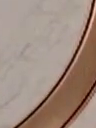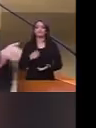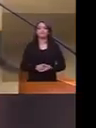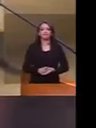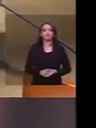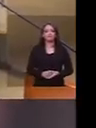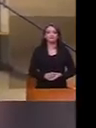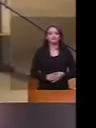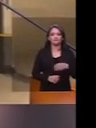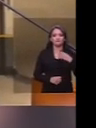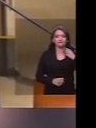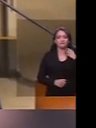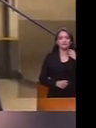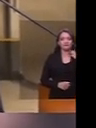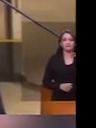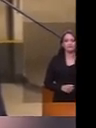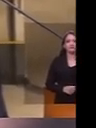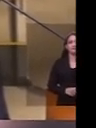Não dá.